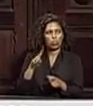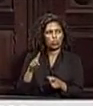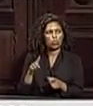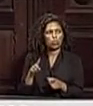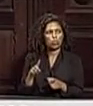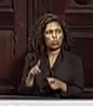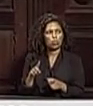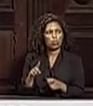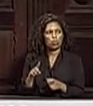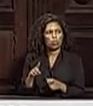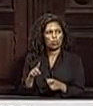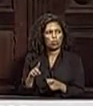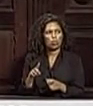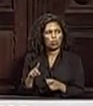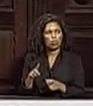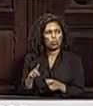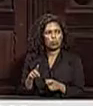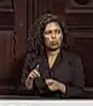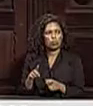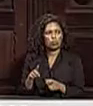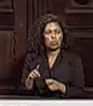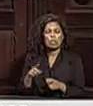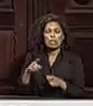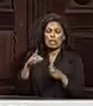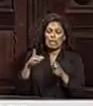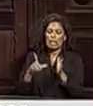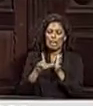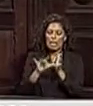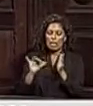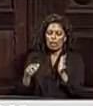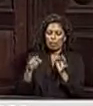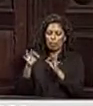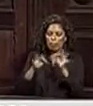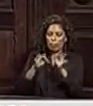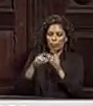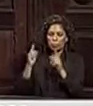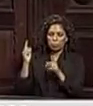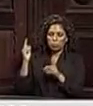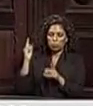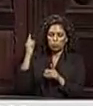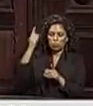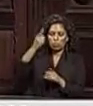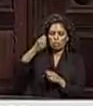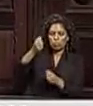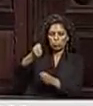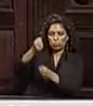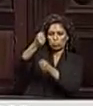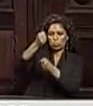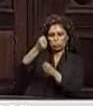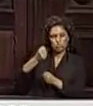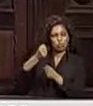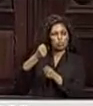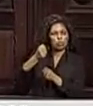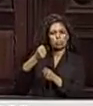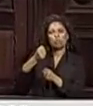provisória, deputado Elimar Coelho, enviada ao Congresso pelo presidente golpista Michel Temer, e que